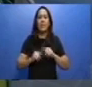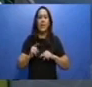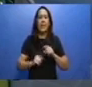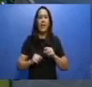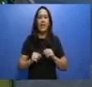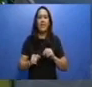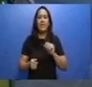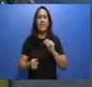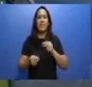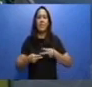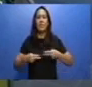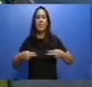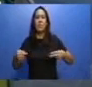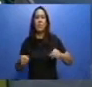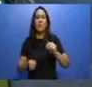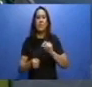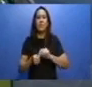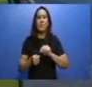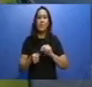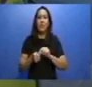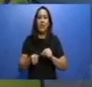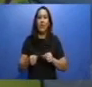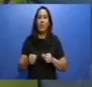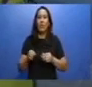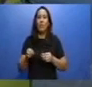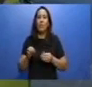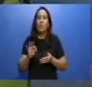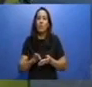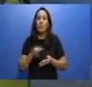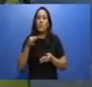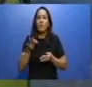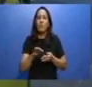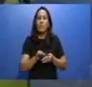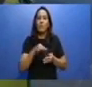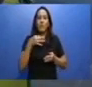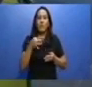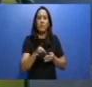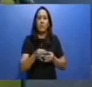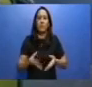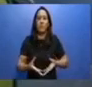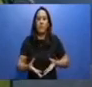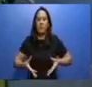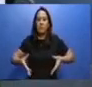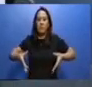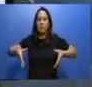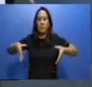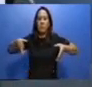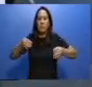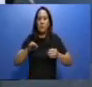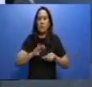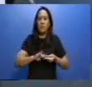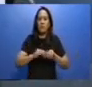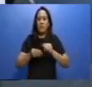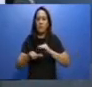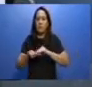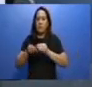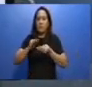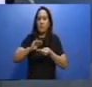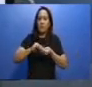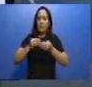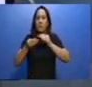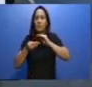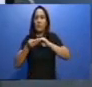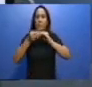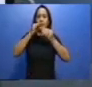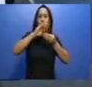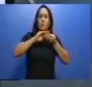que é feito à mão. Esses cestos, por exemplo, são artesanato. E em tatuagem, a gente vai ver